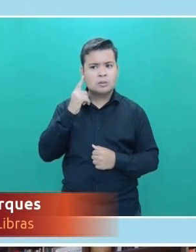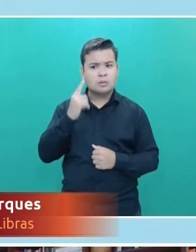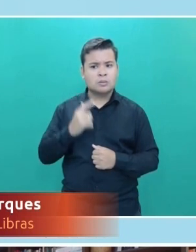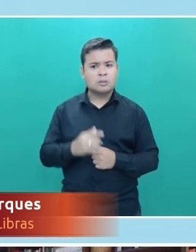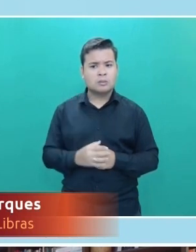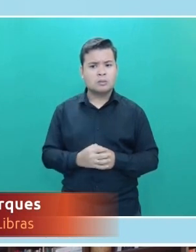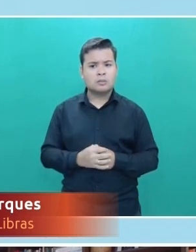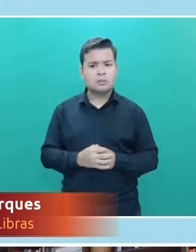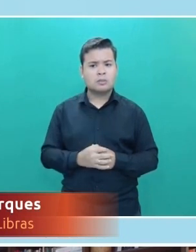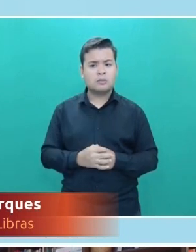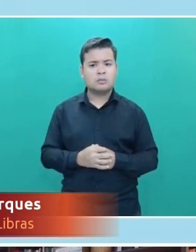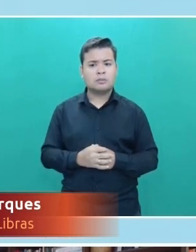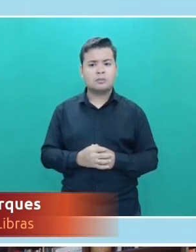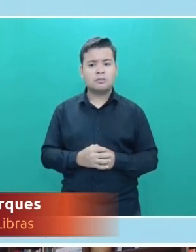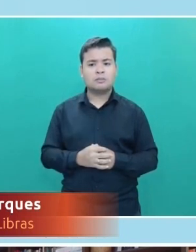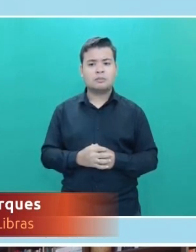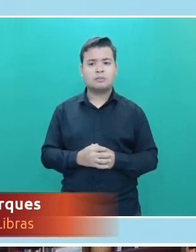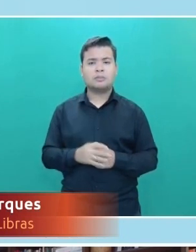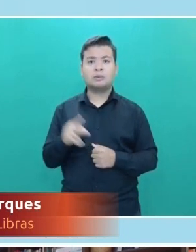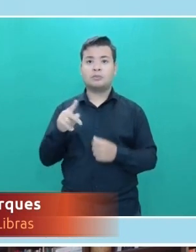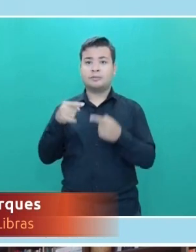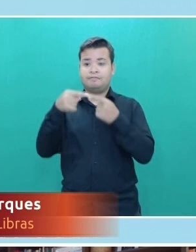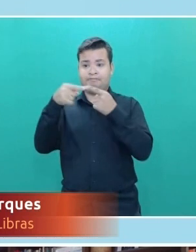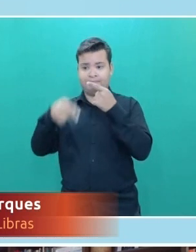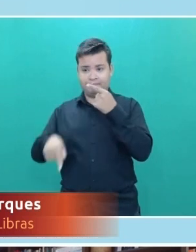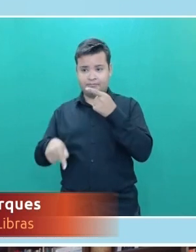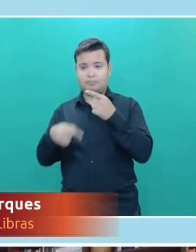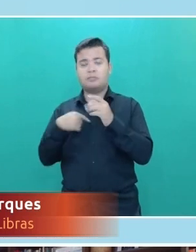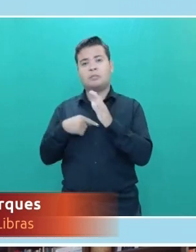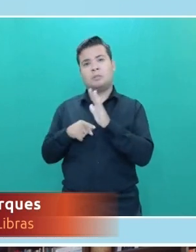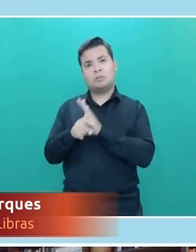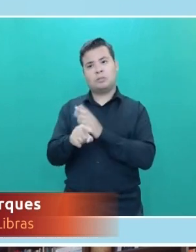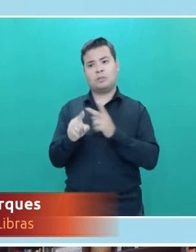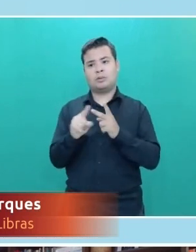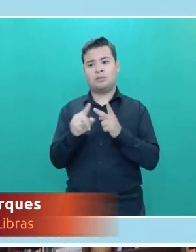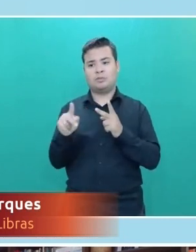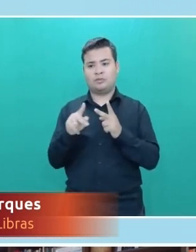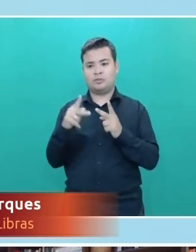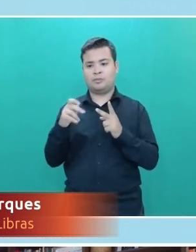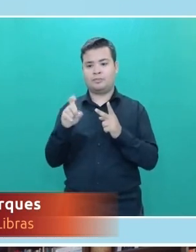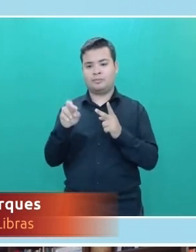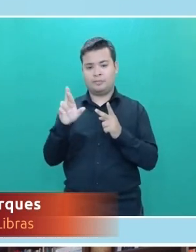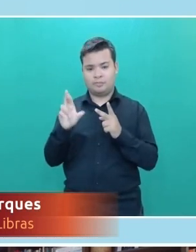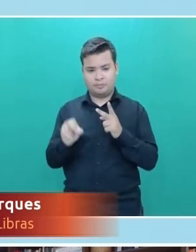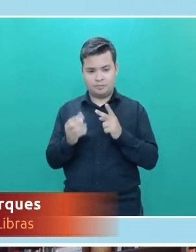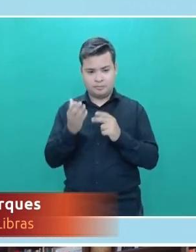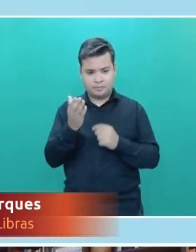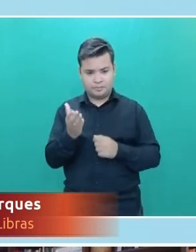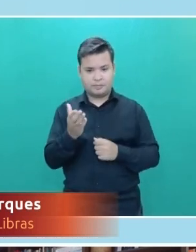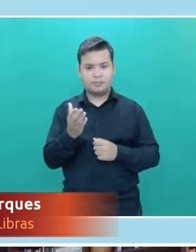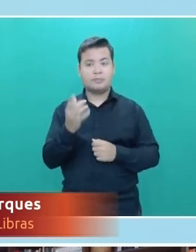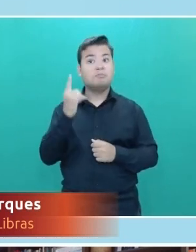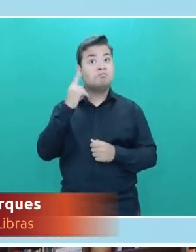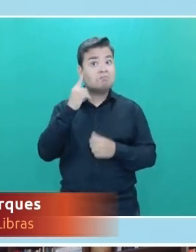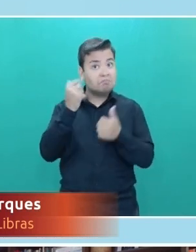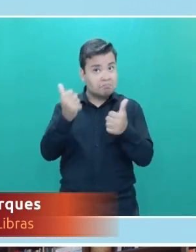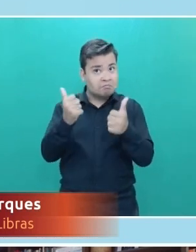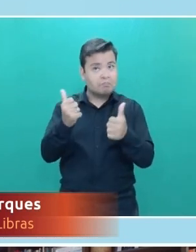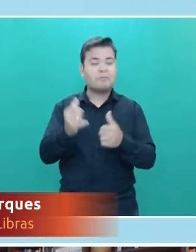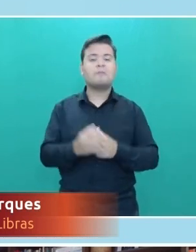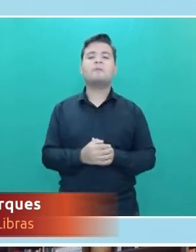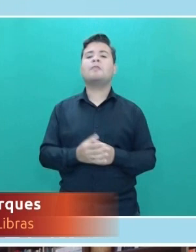Acho que a professora teve algum problema de conexão. Vou passar a palavra para o professor Pedro. Pedro está nos ouvindo. Pedro,